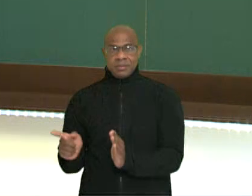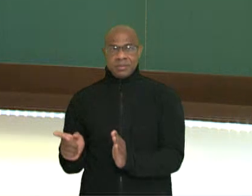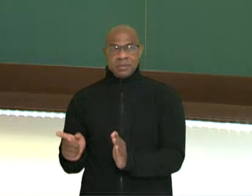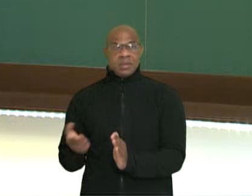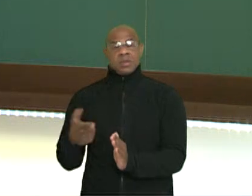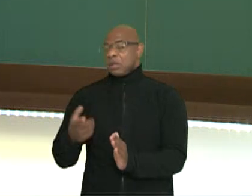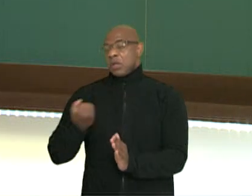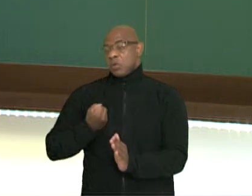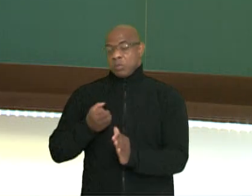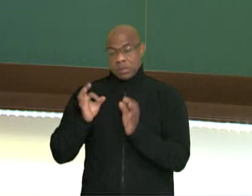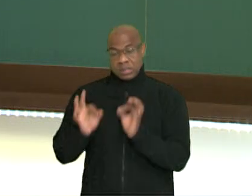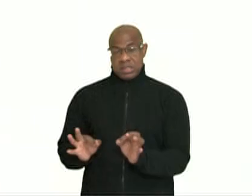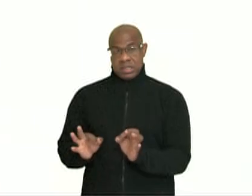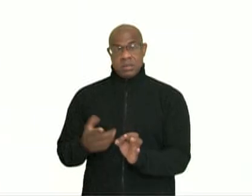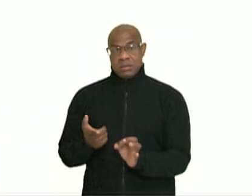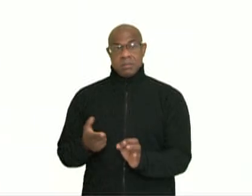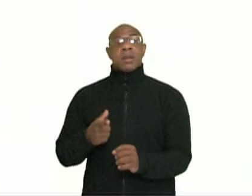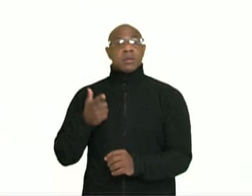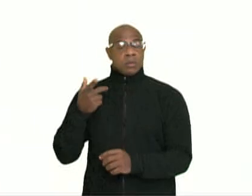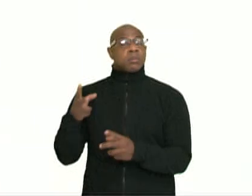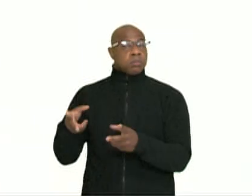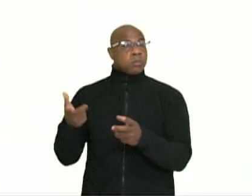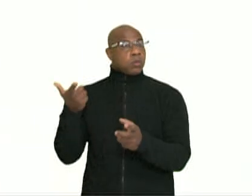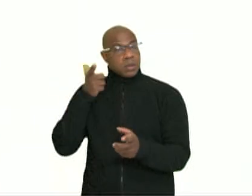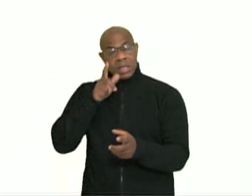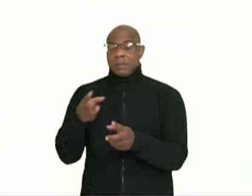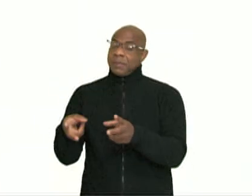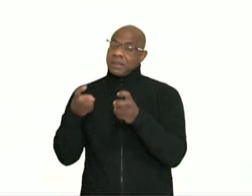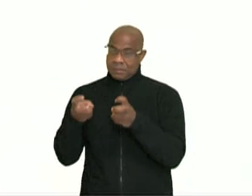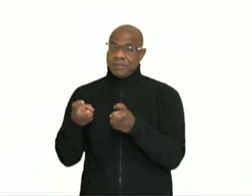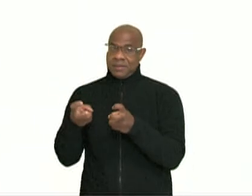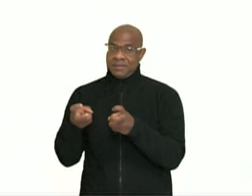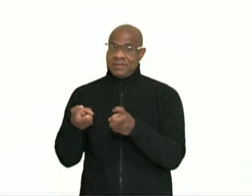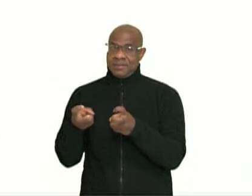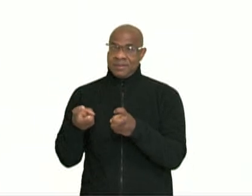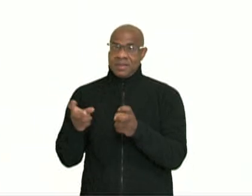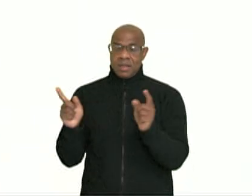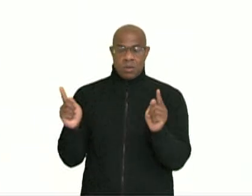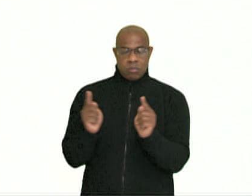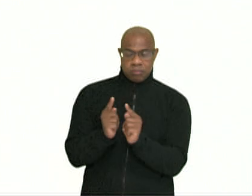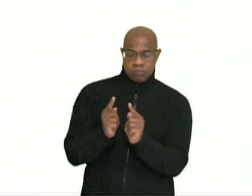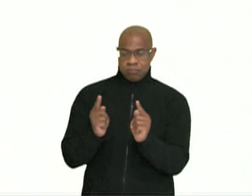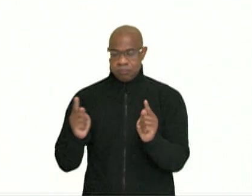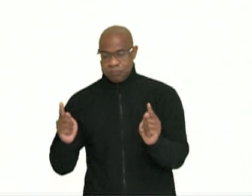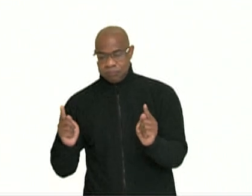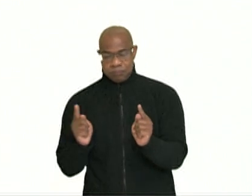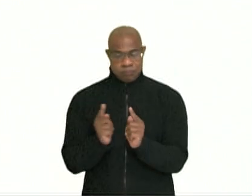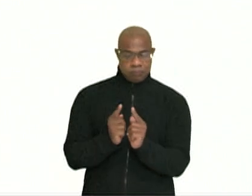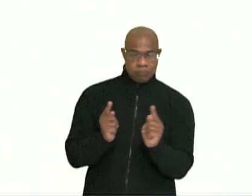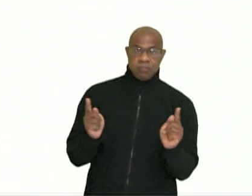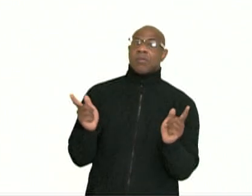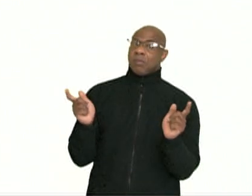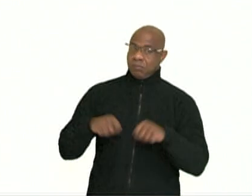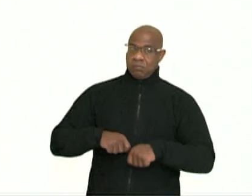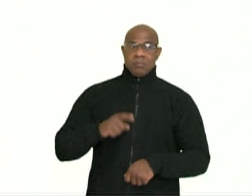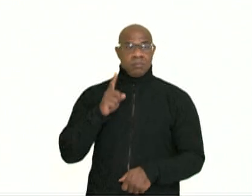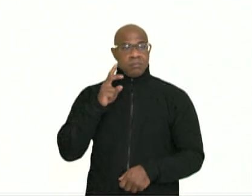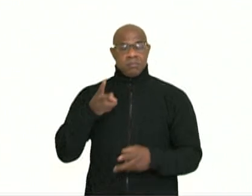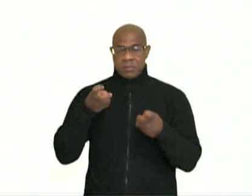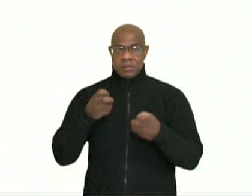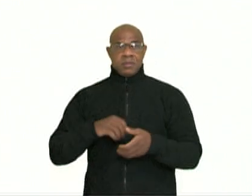não tenho o número exato. Mas eu consigo enxergar aonde que tem mais, aonde que tem menos, até onde a barrinha vai. Ok? Aqui